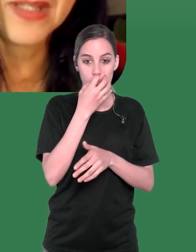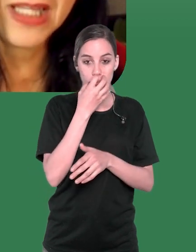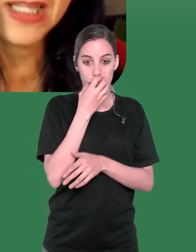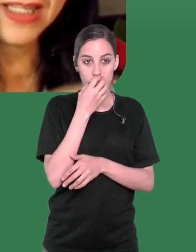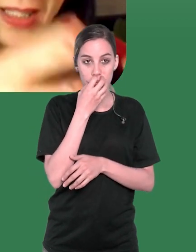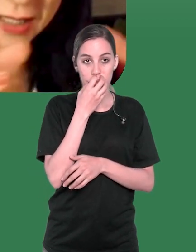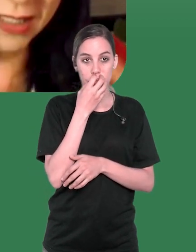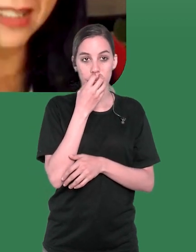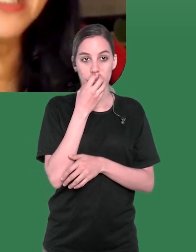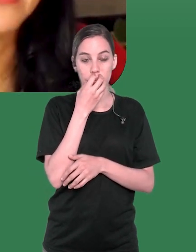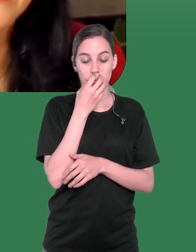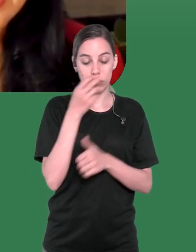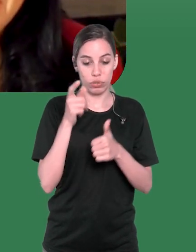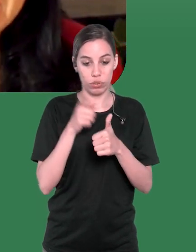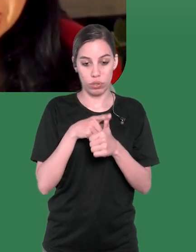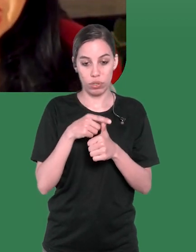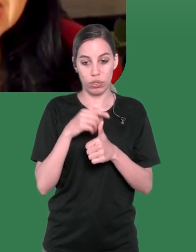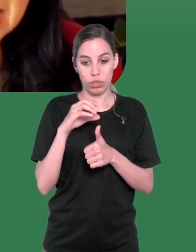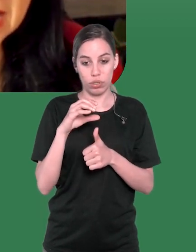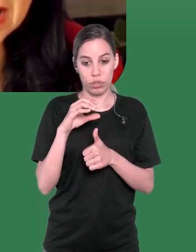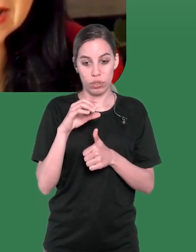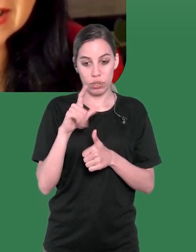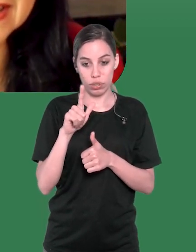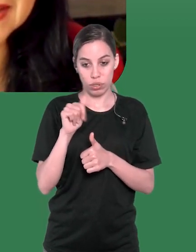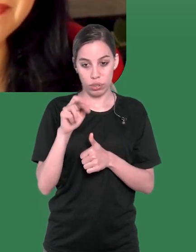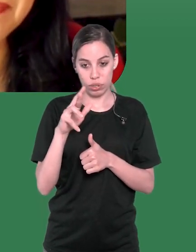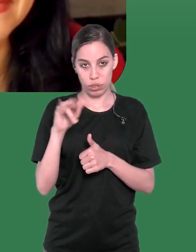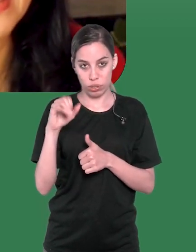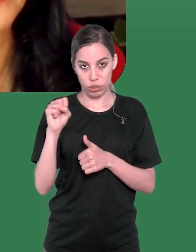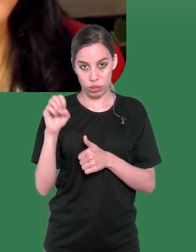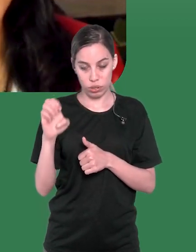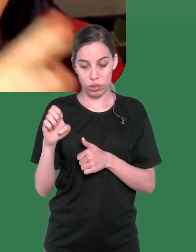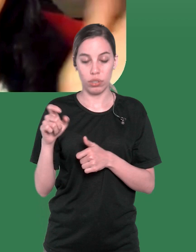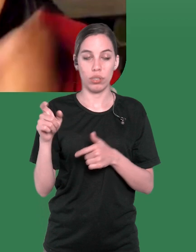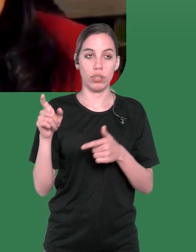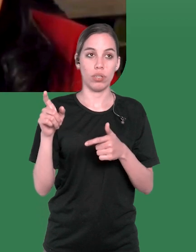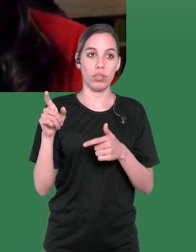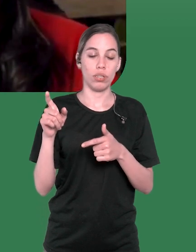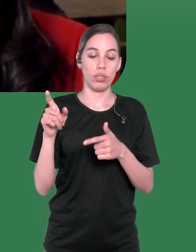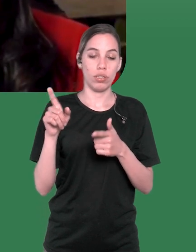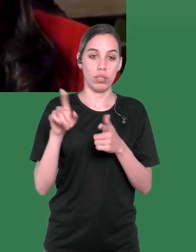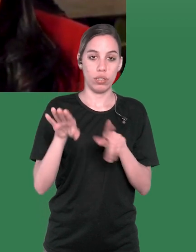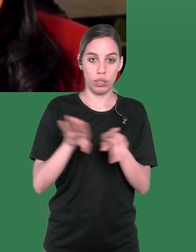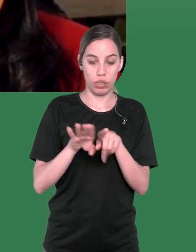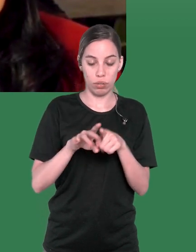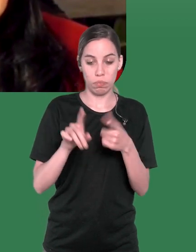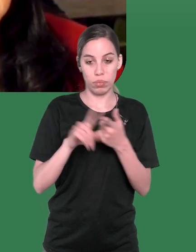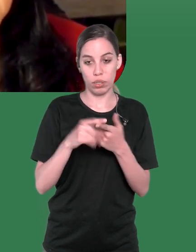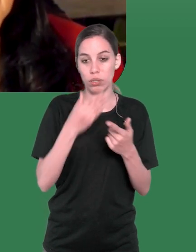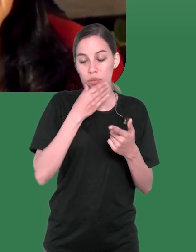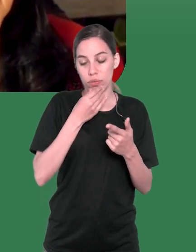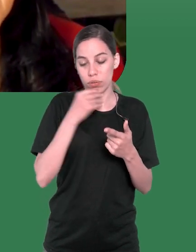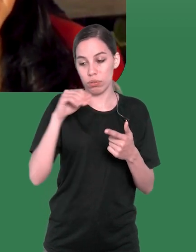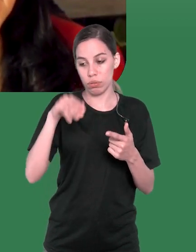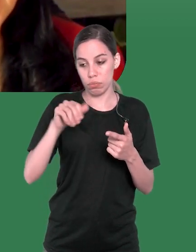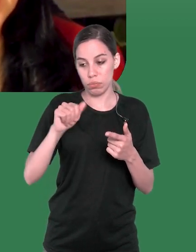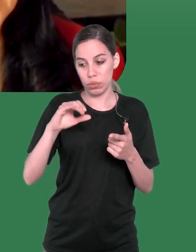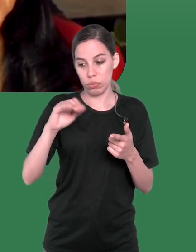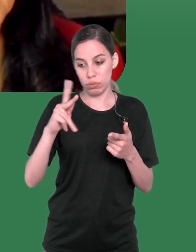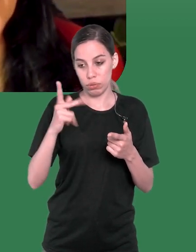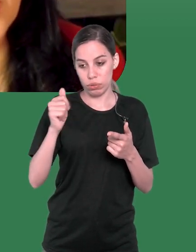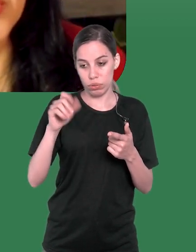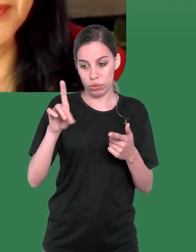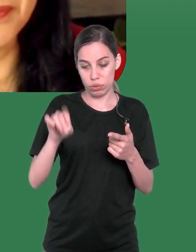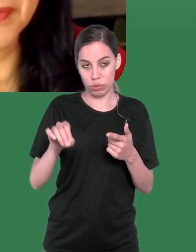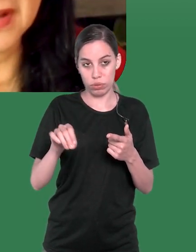Clarice e de Machado de Assis, entro no que eu chamo